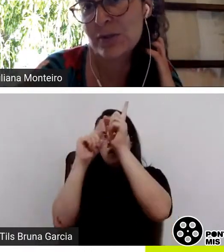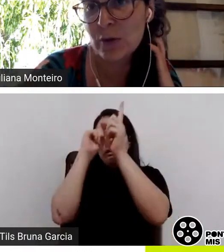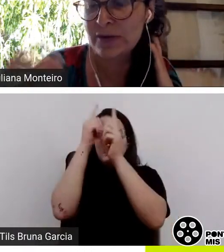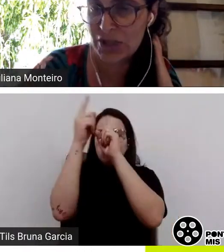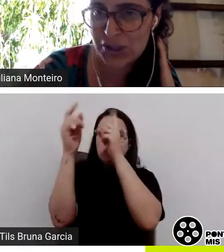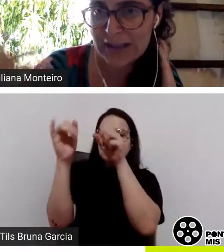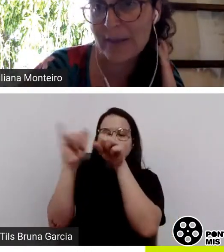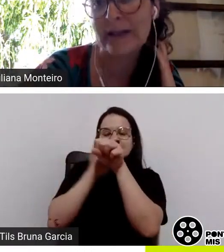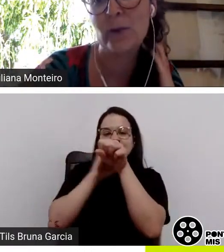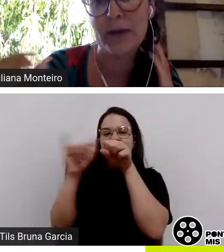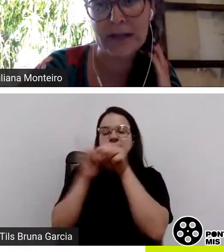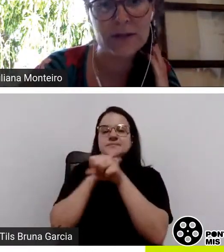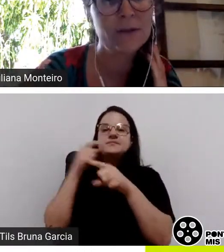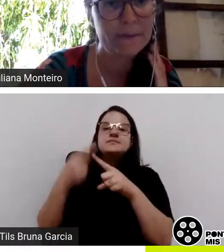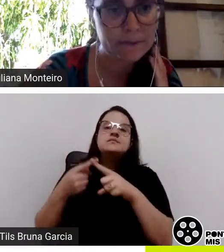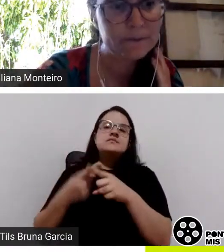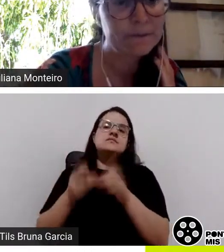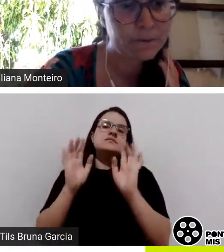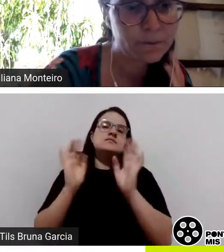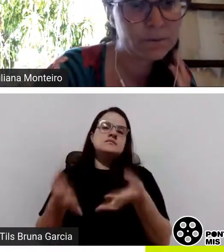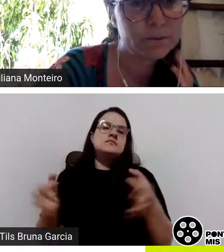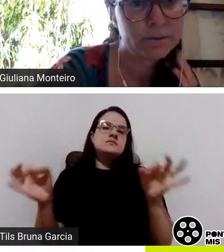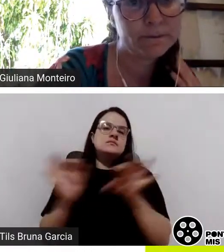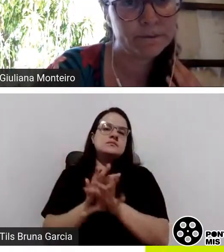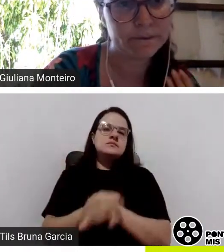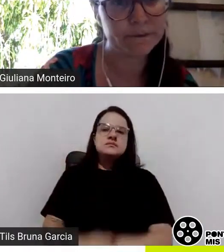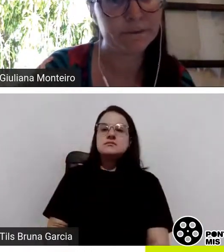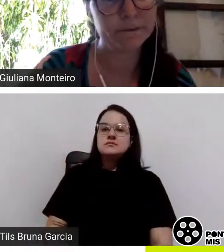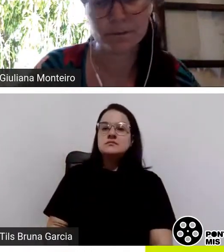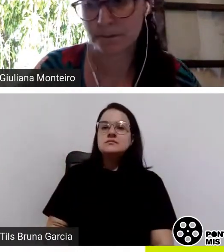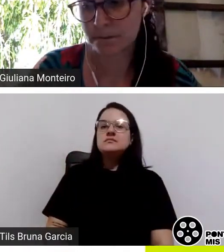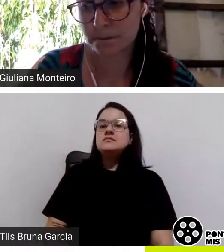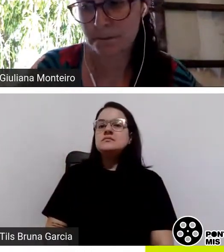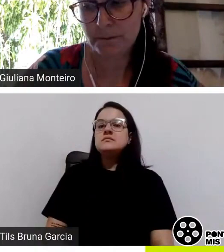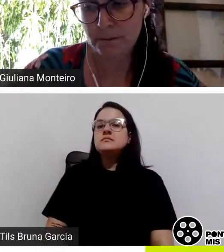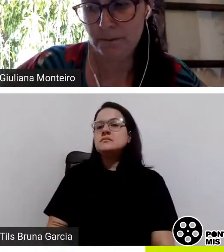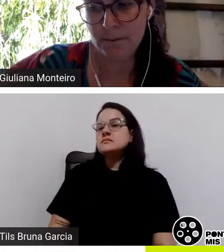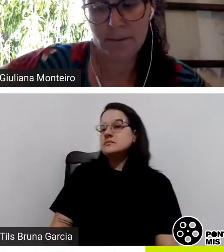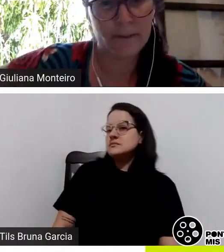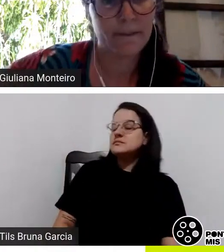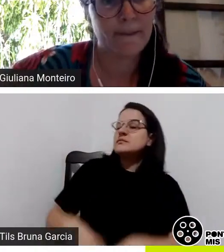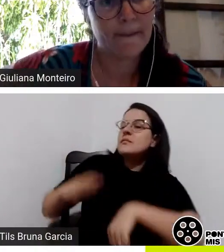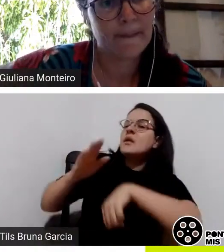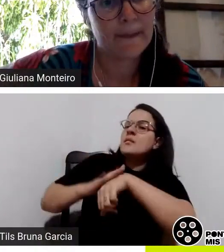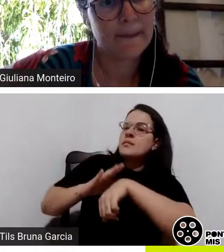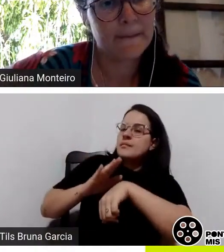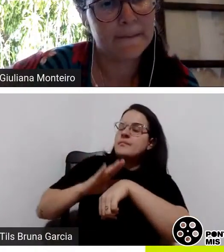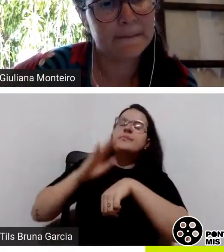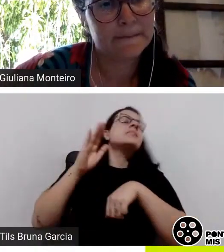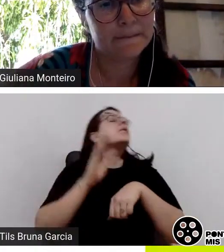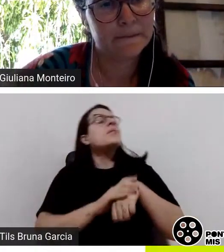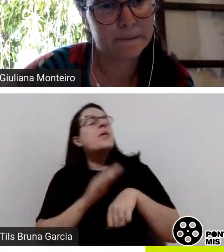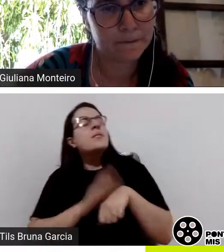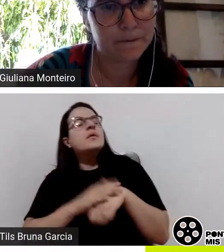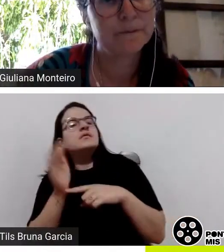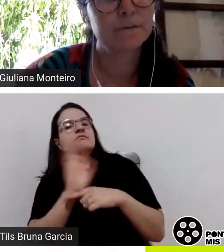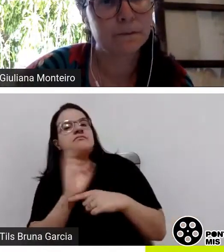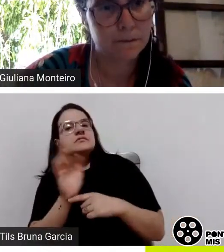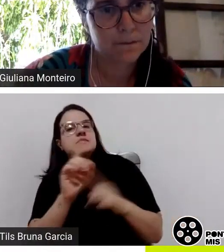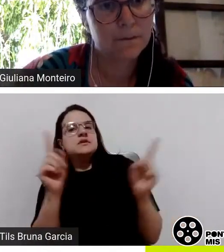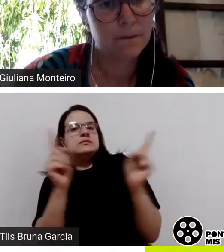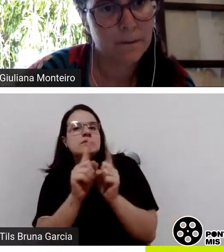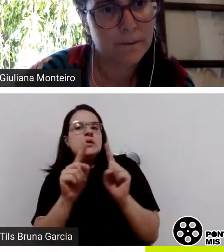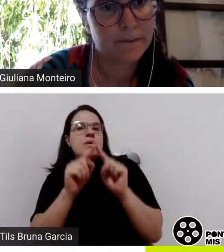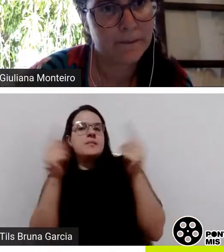você já tinha trabalhado com eles? Na hora da filmagem mesmo, pouco. Mas nos ensaios, sim.